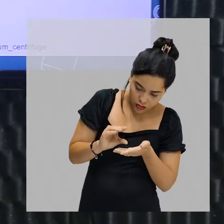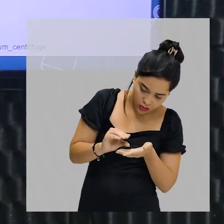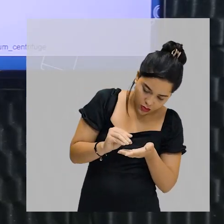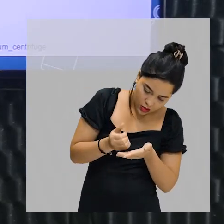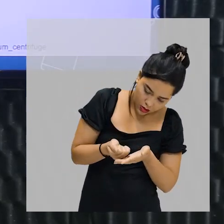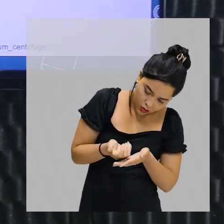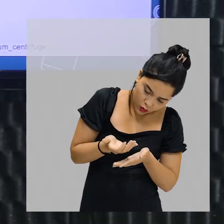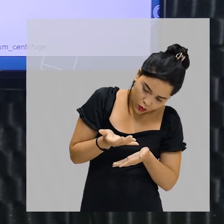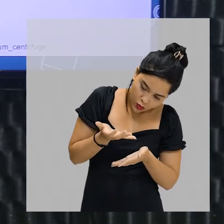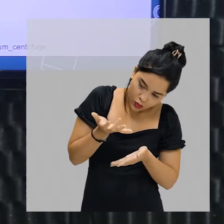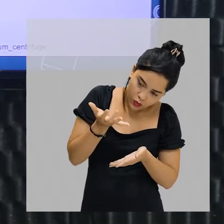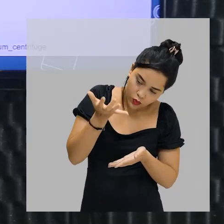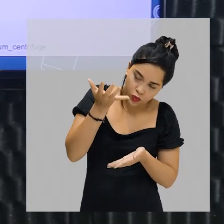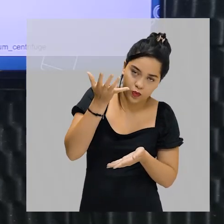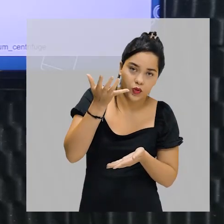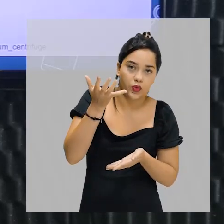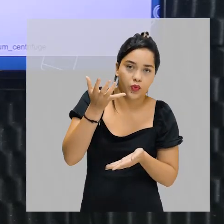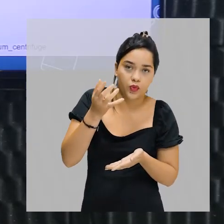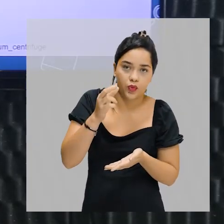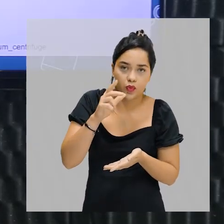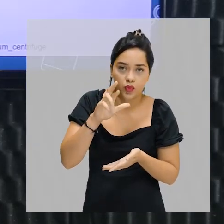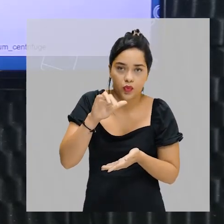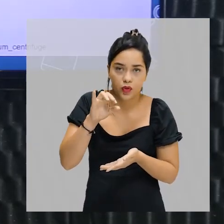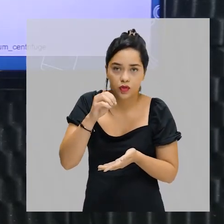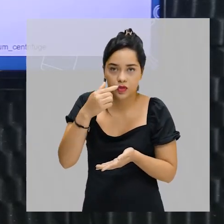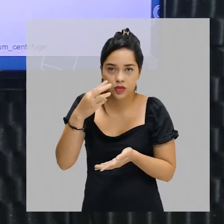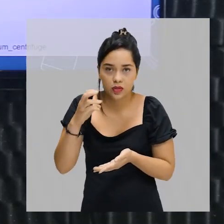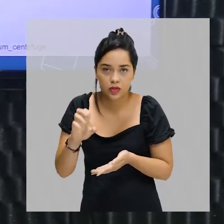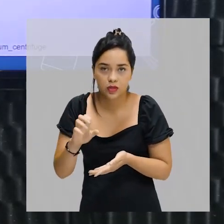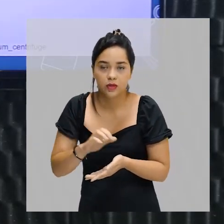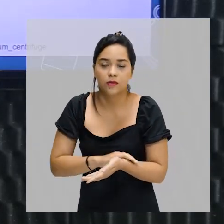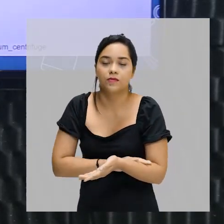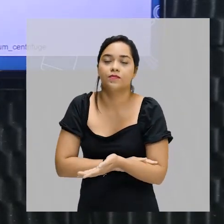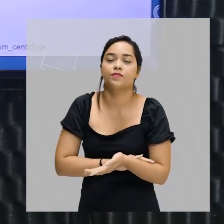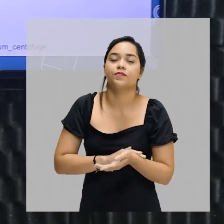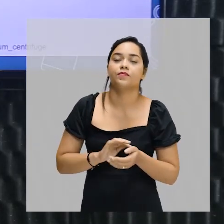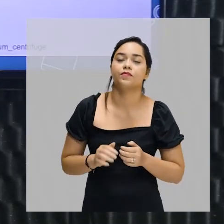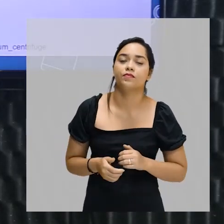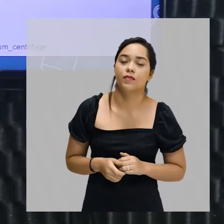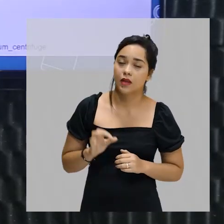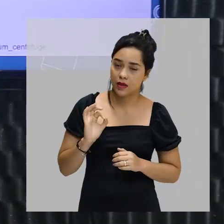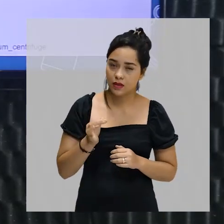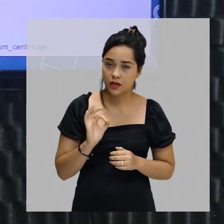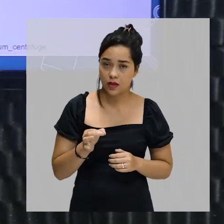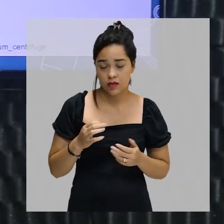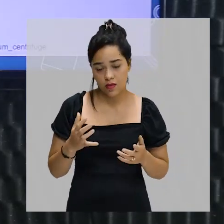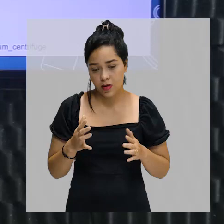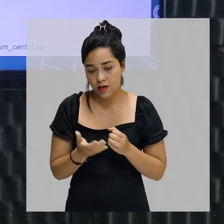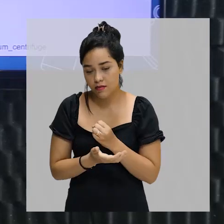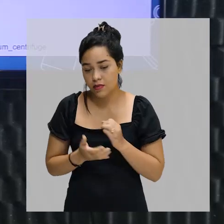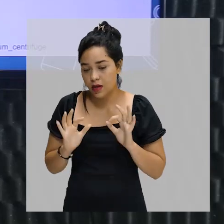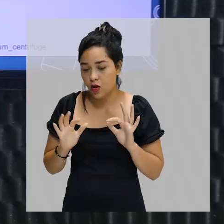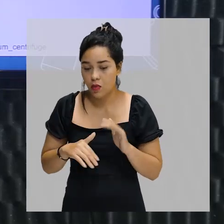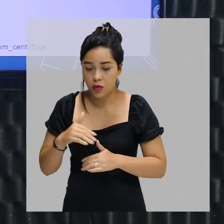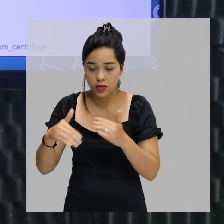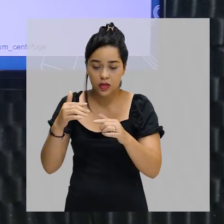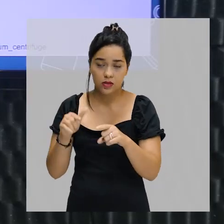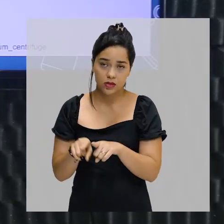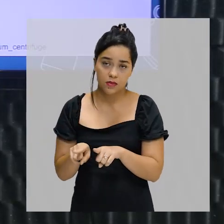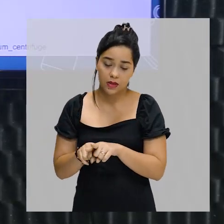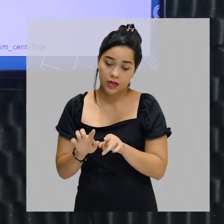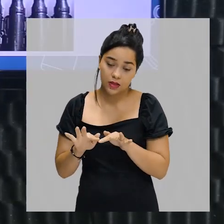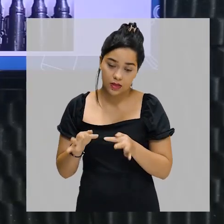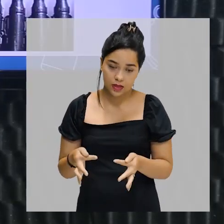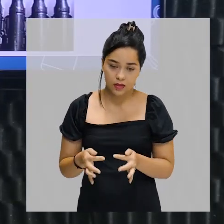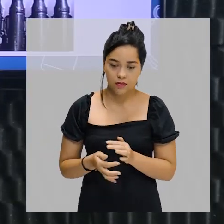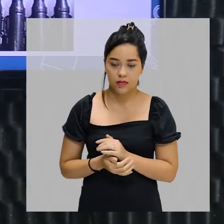ser canalizado na parte superior. Então nós temos o urânio enriquecido, tá ok? Então é basicamente esse, é um processo também bem